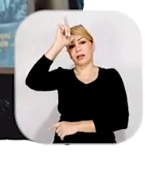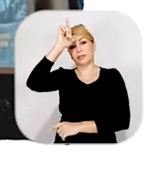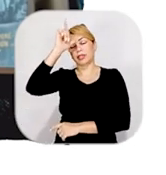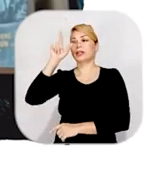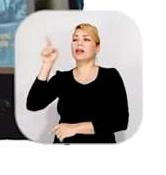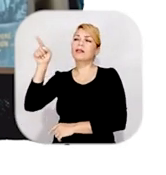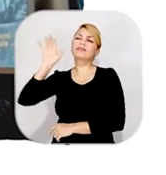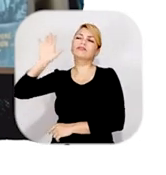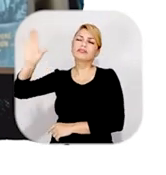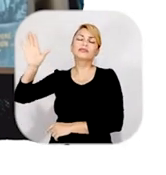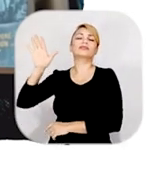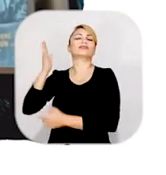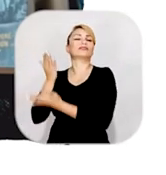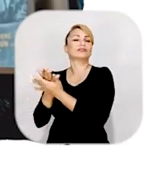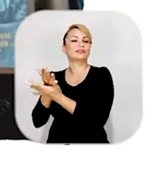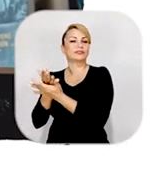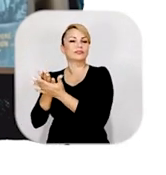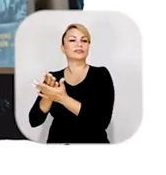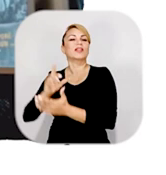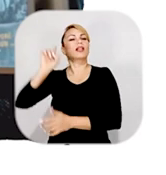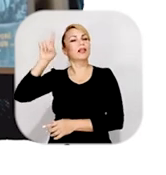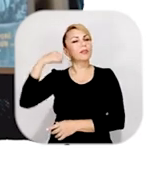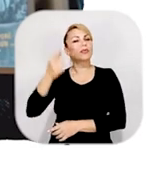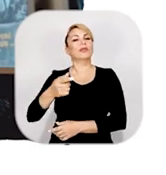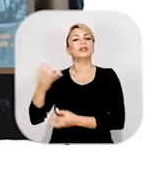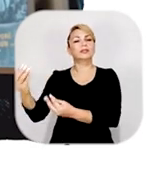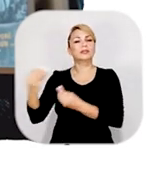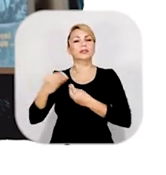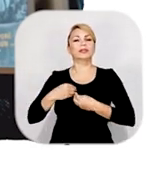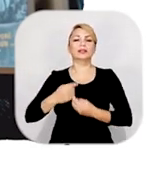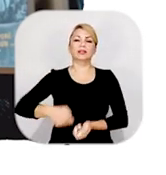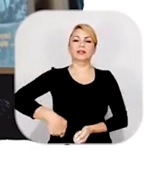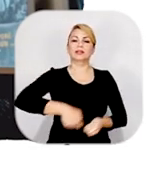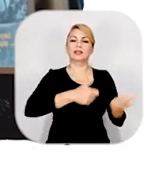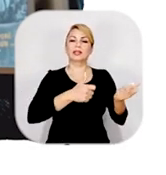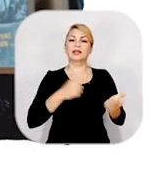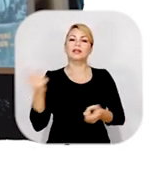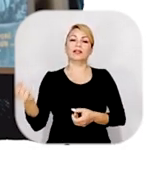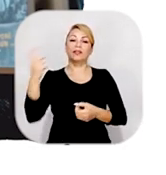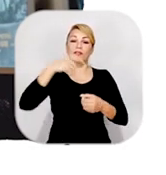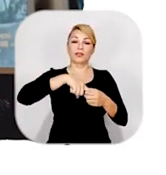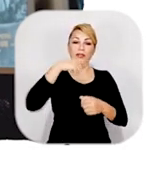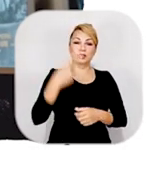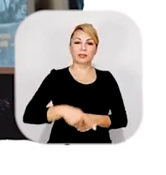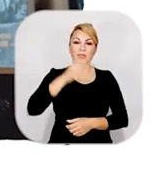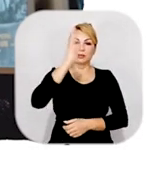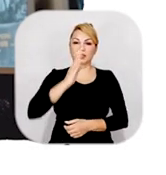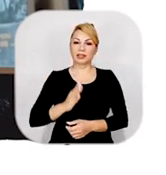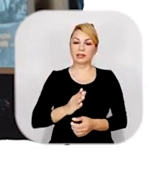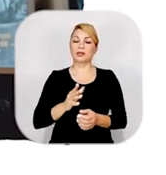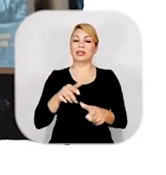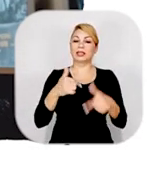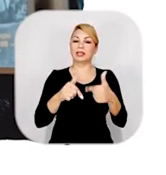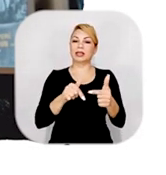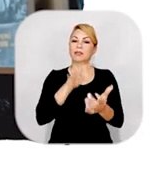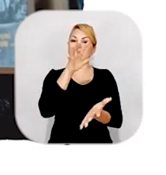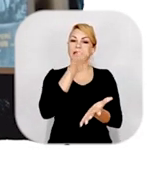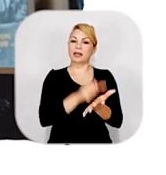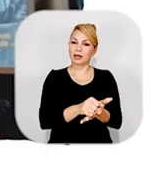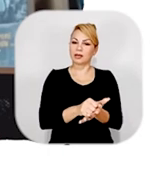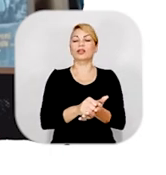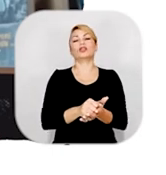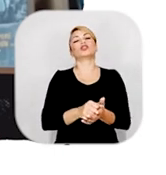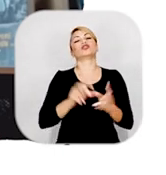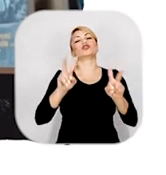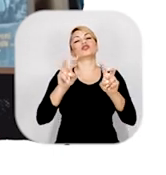eu recebi uma bolsa para vir para o Brasil para poder fazer uma documentação sobre povos indígenas. Na época,